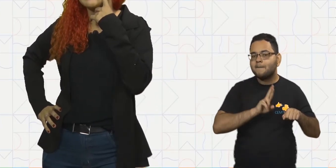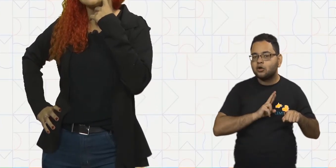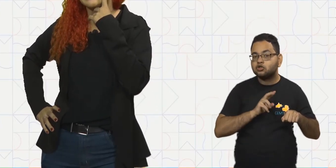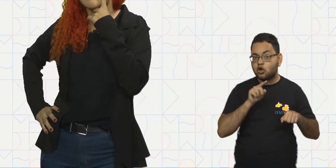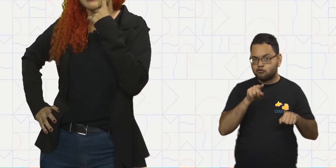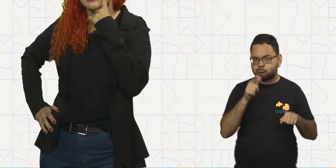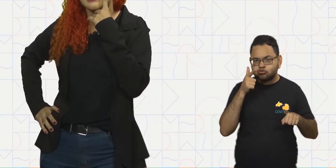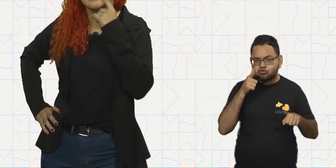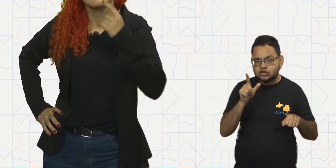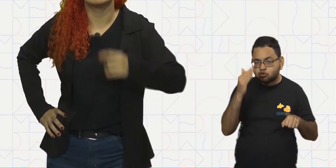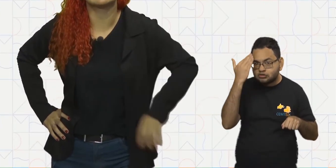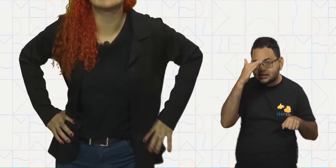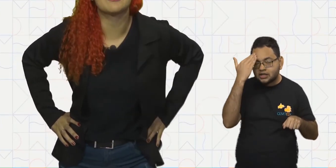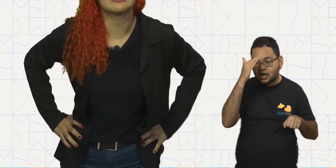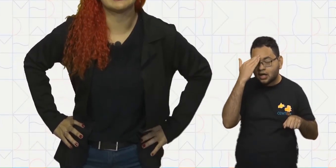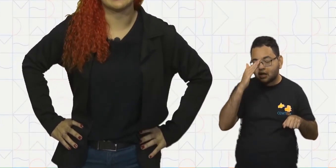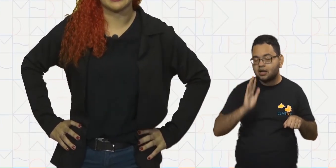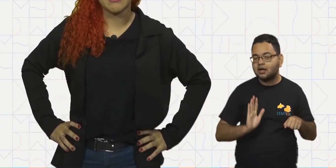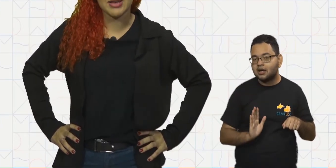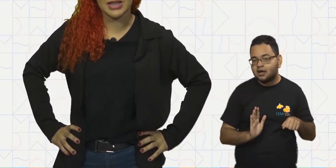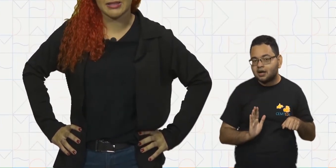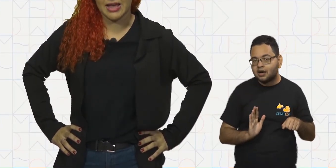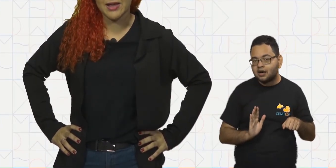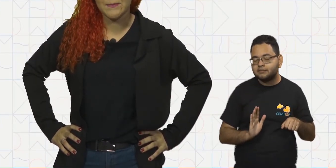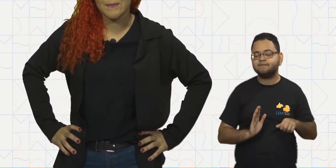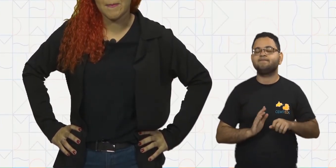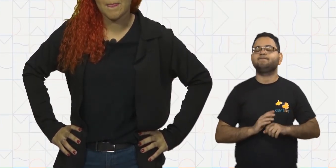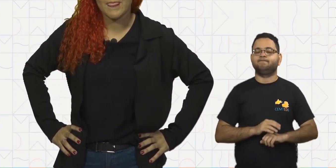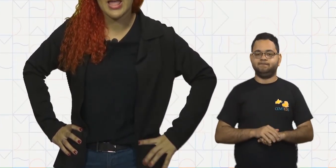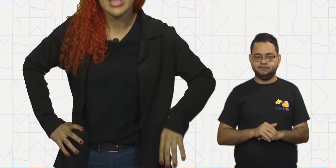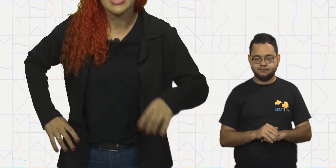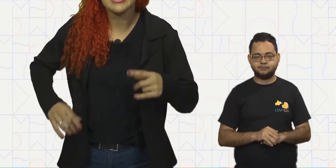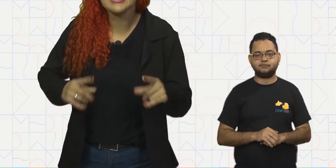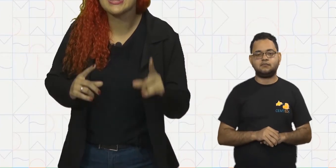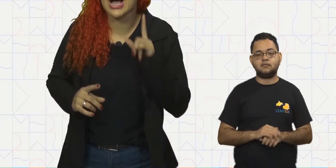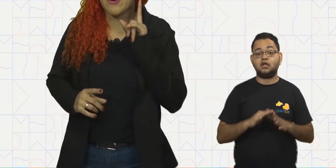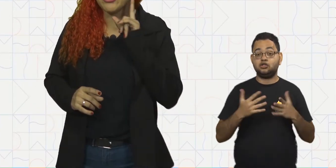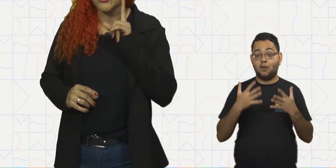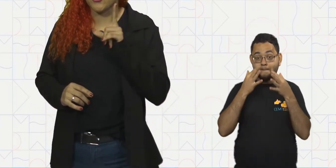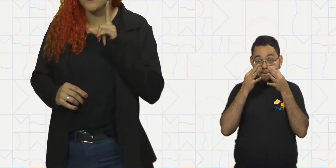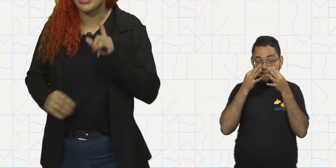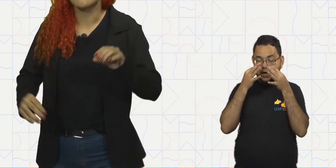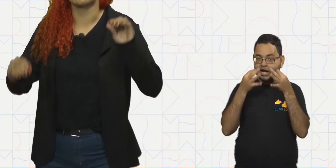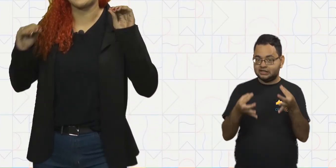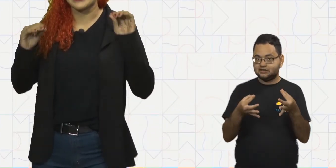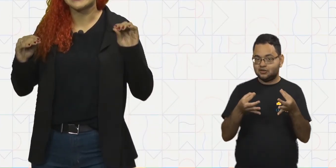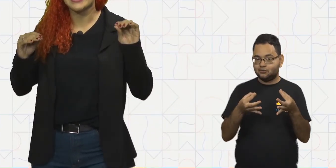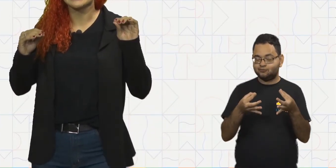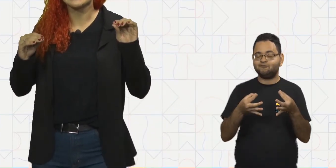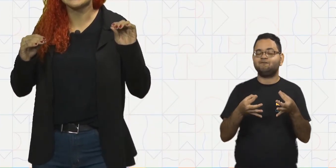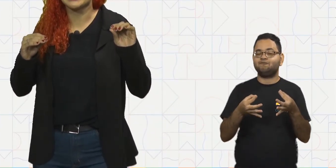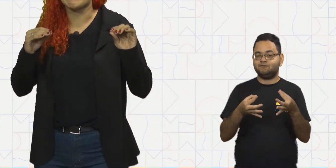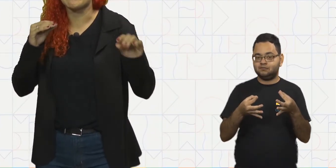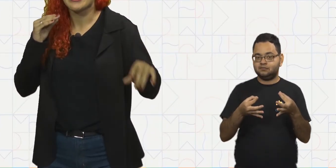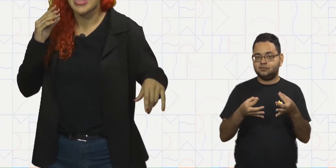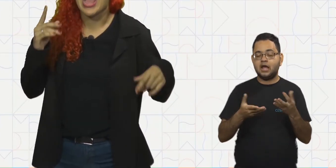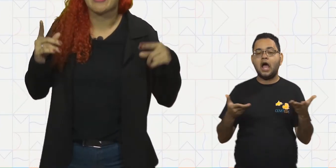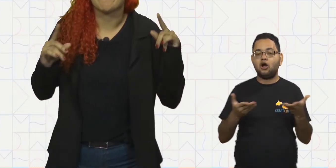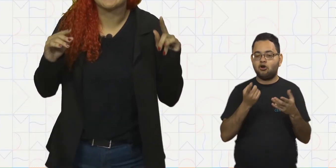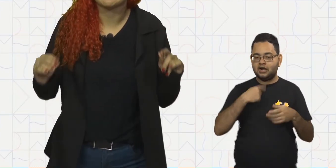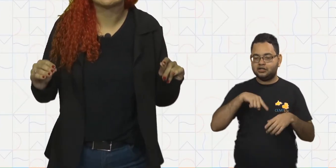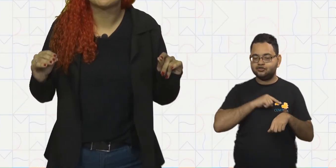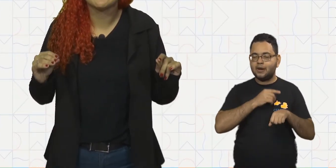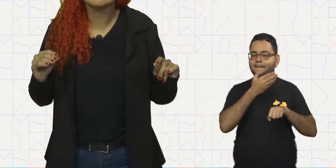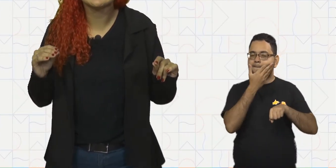Então me digam aí vocês conseguiram entender então turma prestem atenção